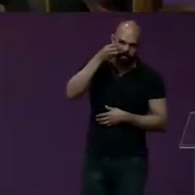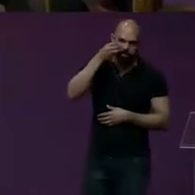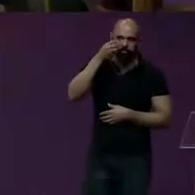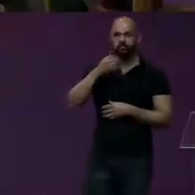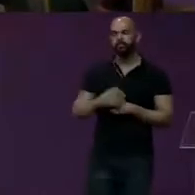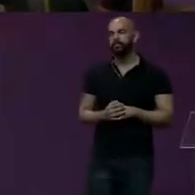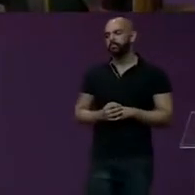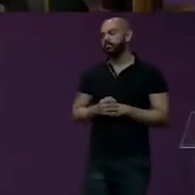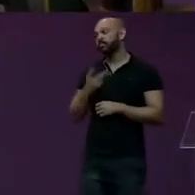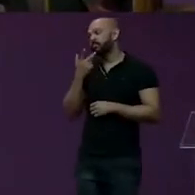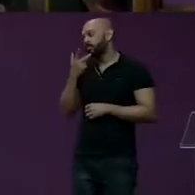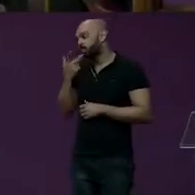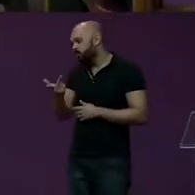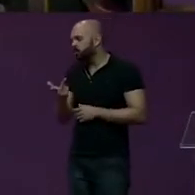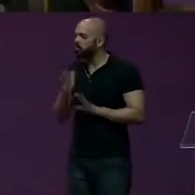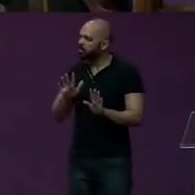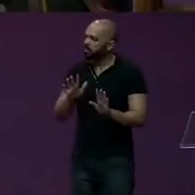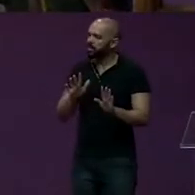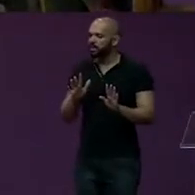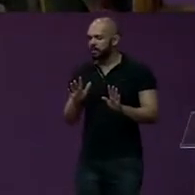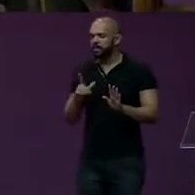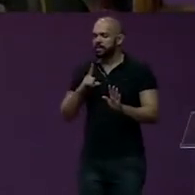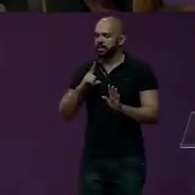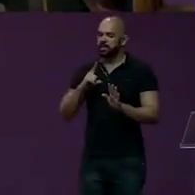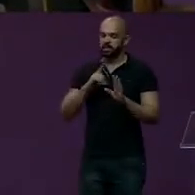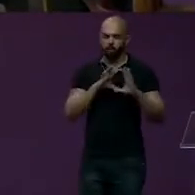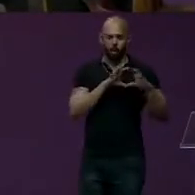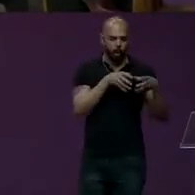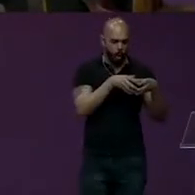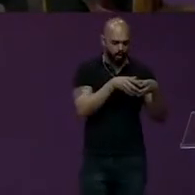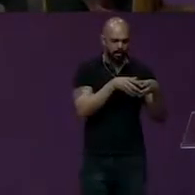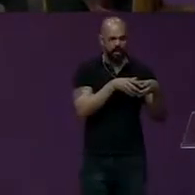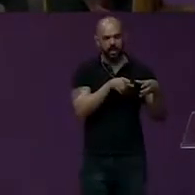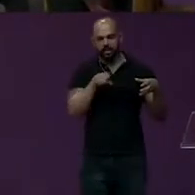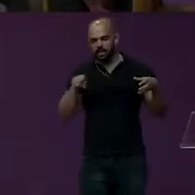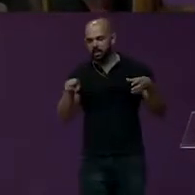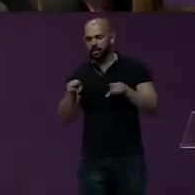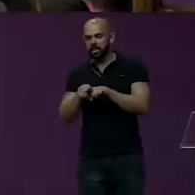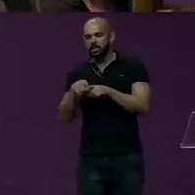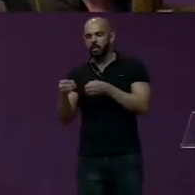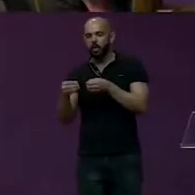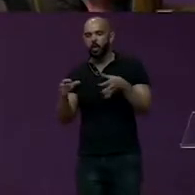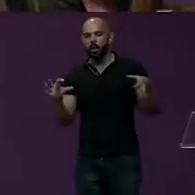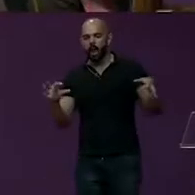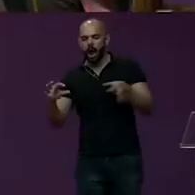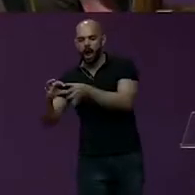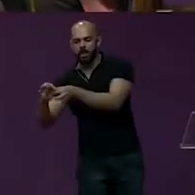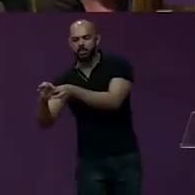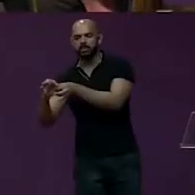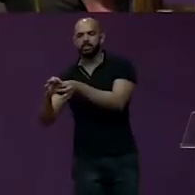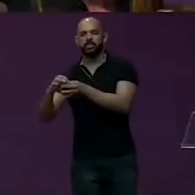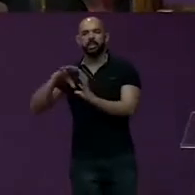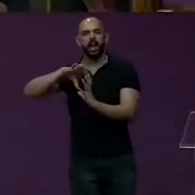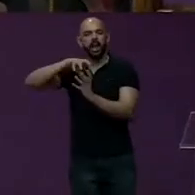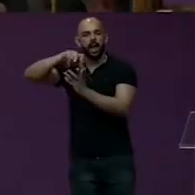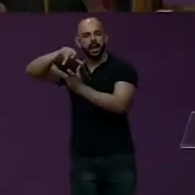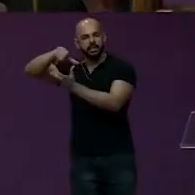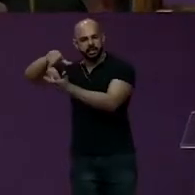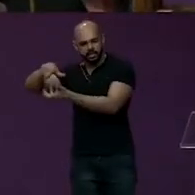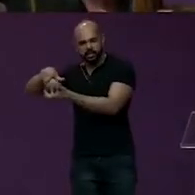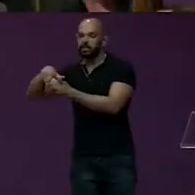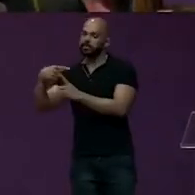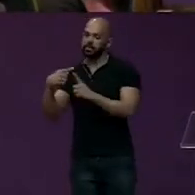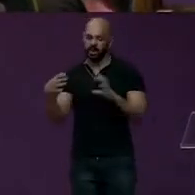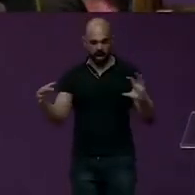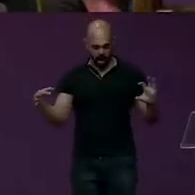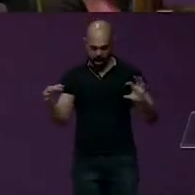que estou falando de a coisa bem do Conselho, ao mesmo tempo como é que isso se articula com uma agenda internacional, porque eu